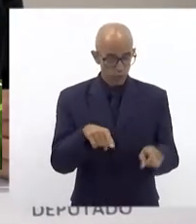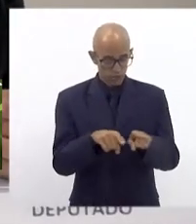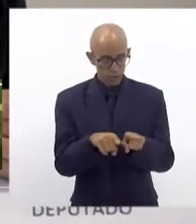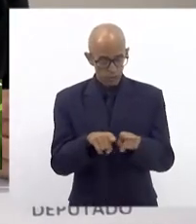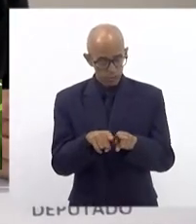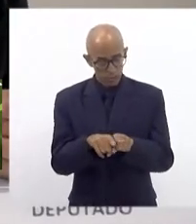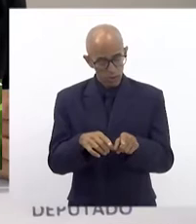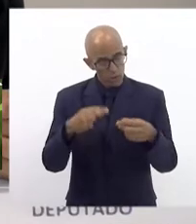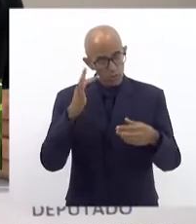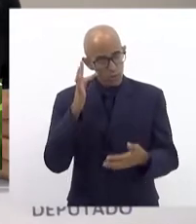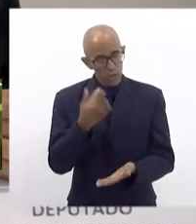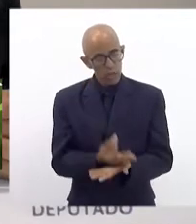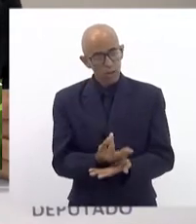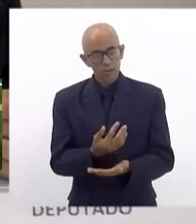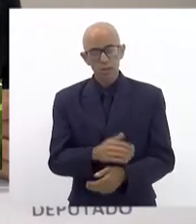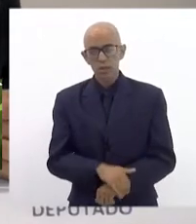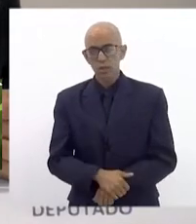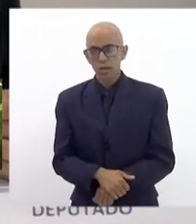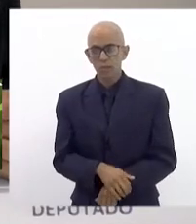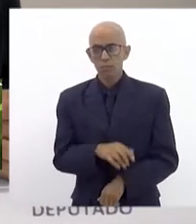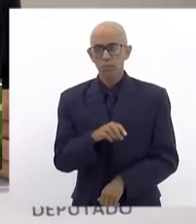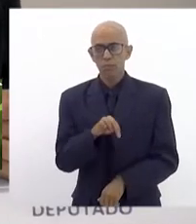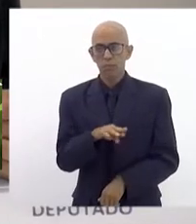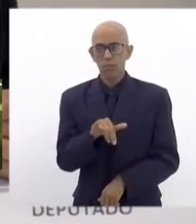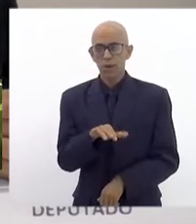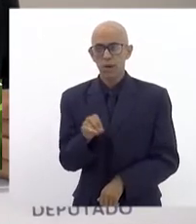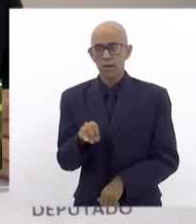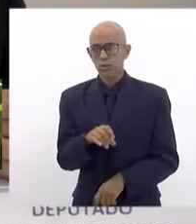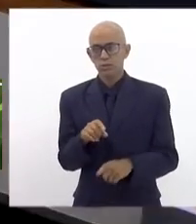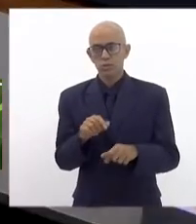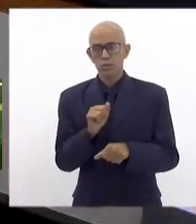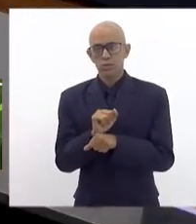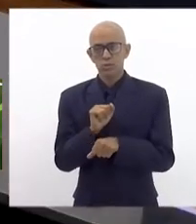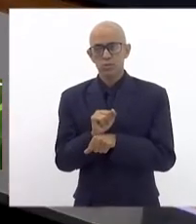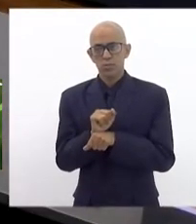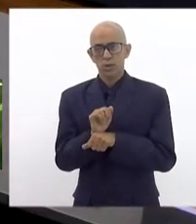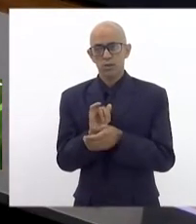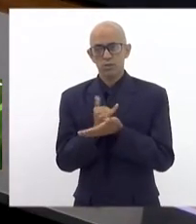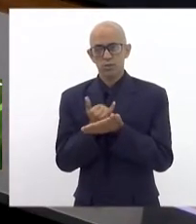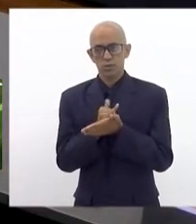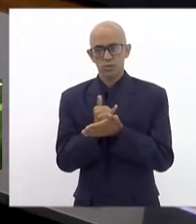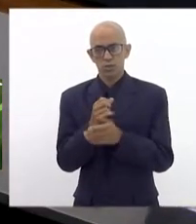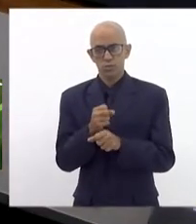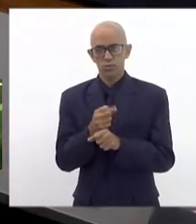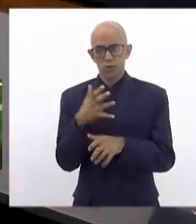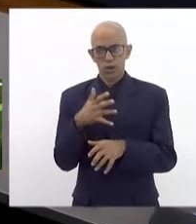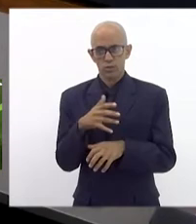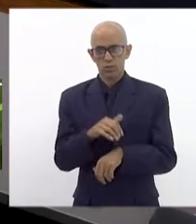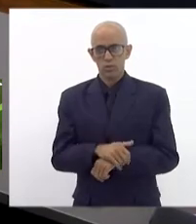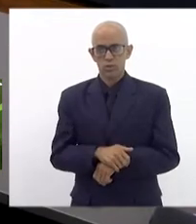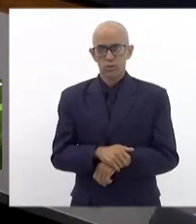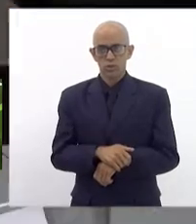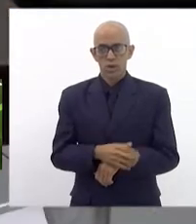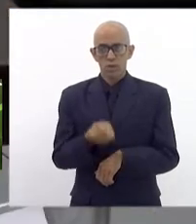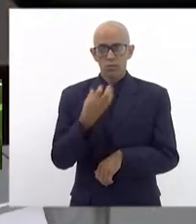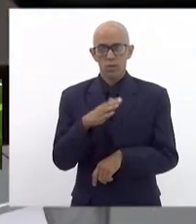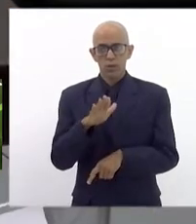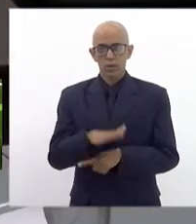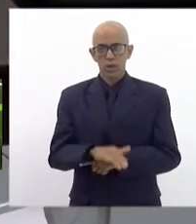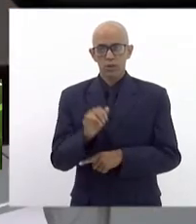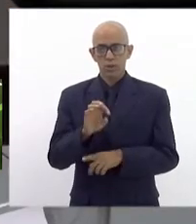favor, Márcio Girão, e aguardando aqui as inscrições pelo chat. Bem, boa tarde a todos e a todas, os presentes e os